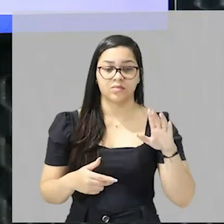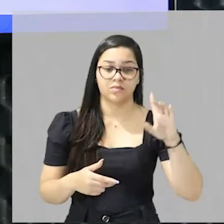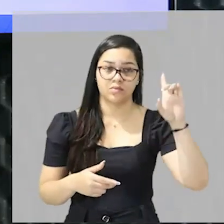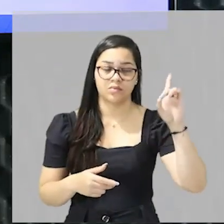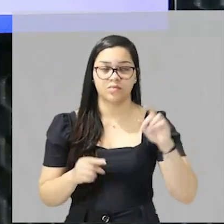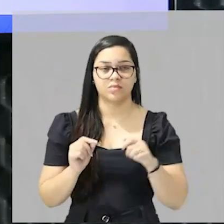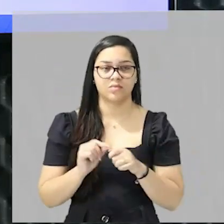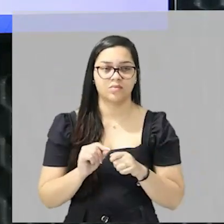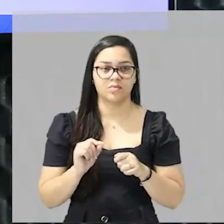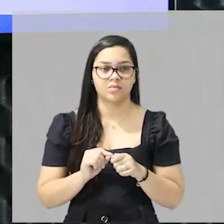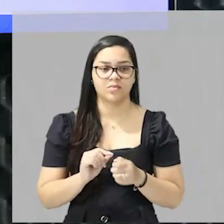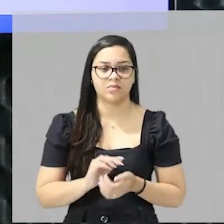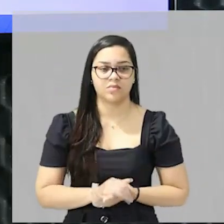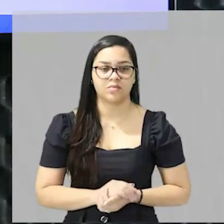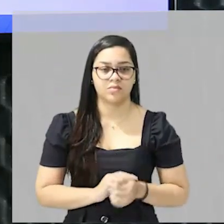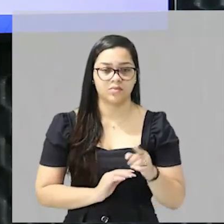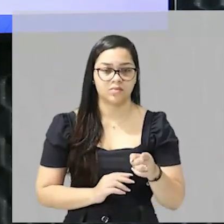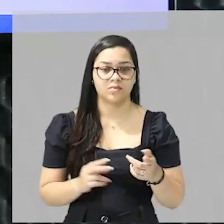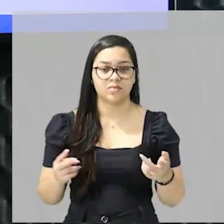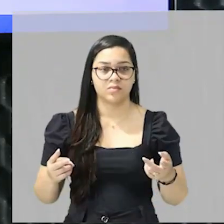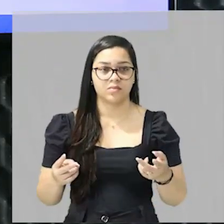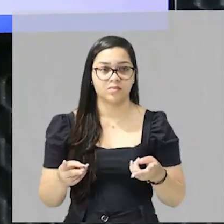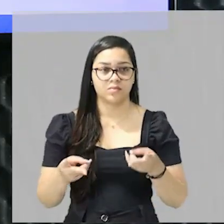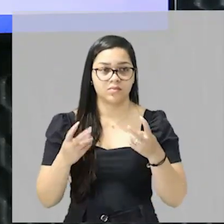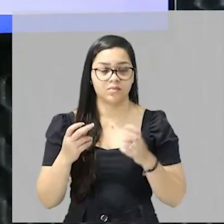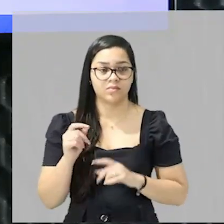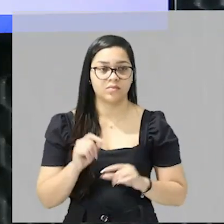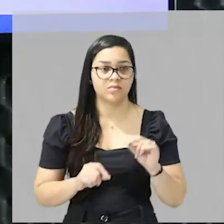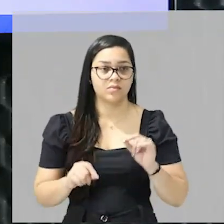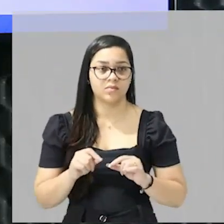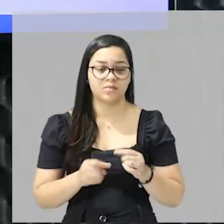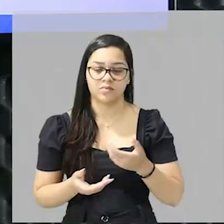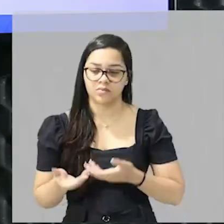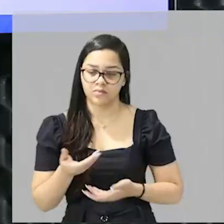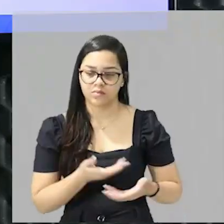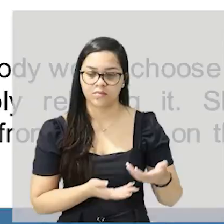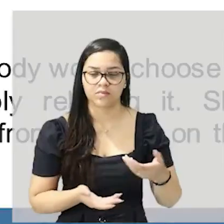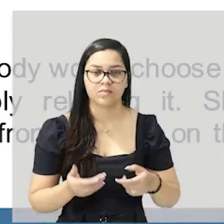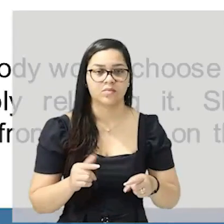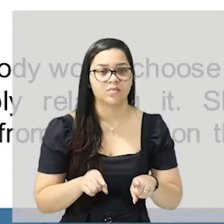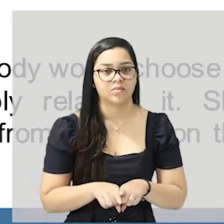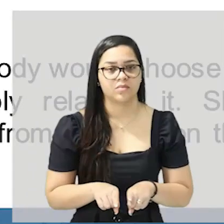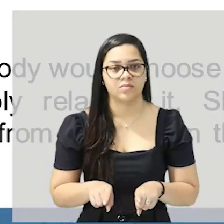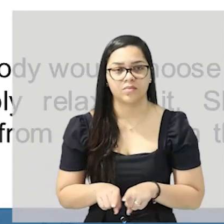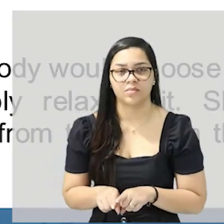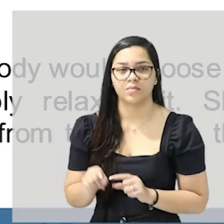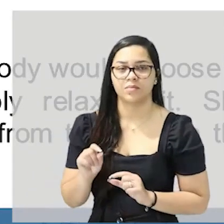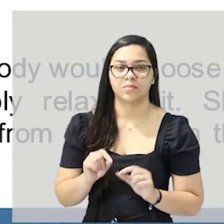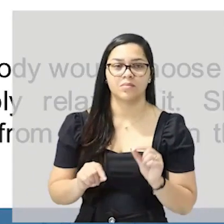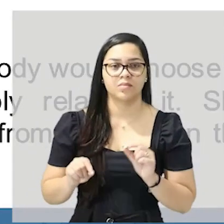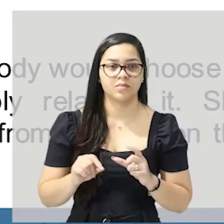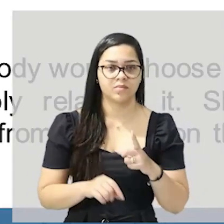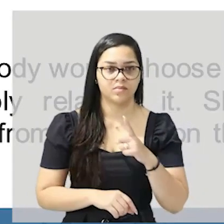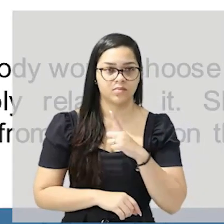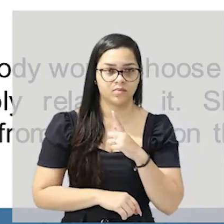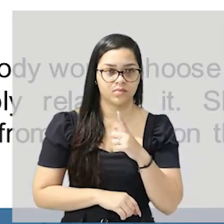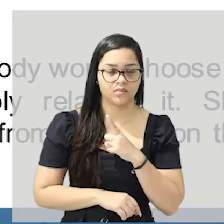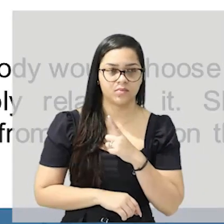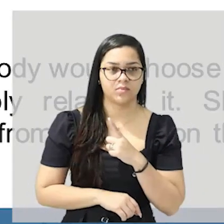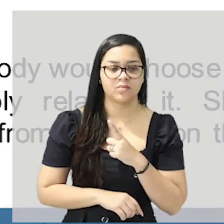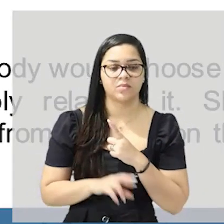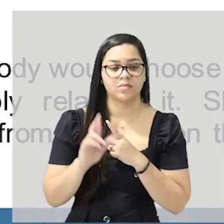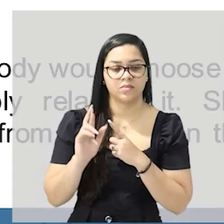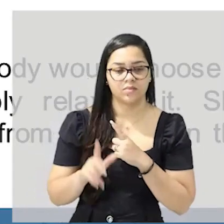fez. Então você percebe que o tempo todo no diálogo, e continua essa descrição, você tem uma